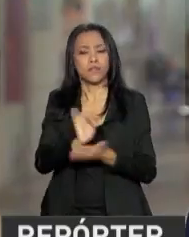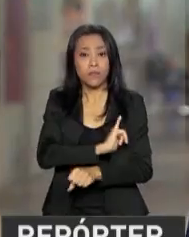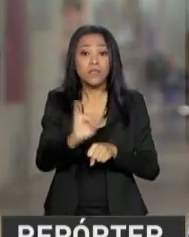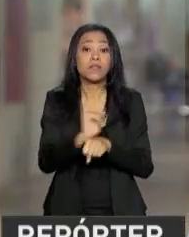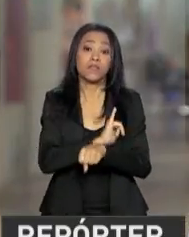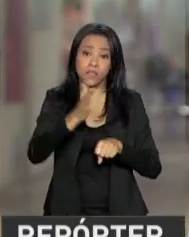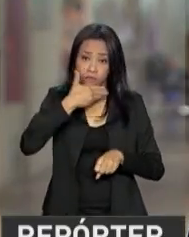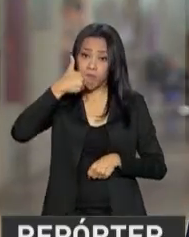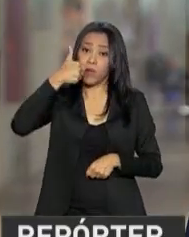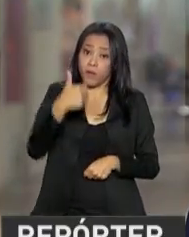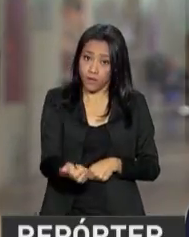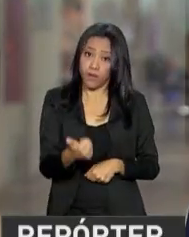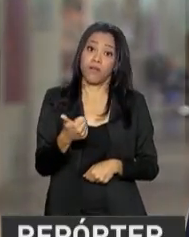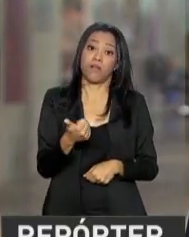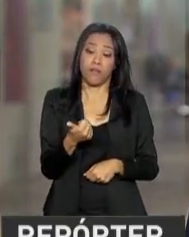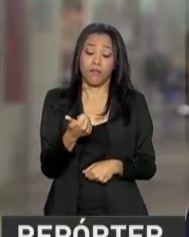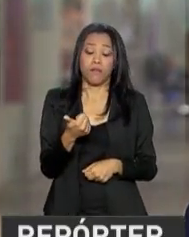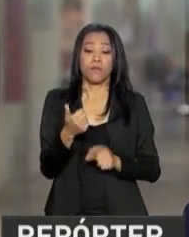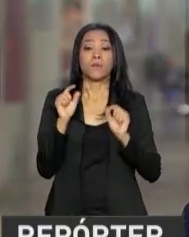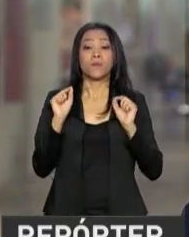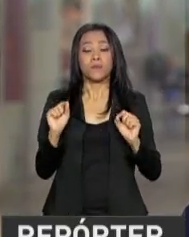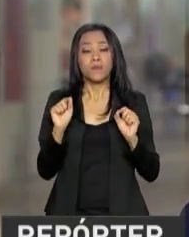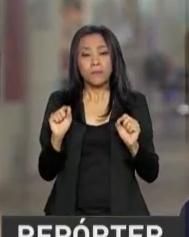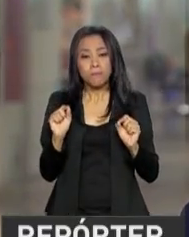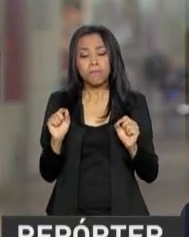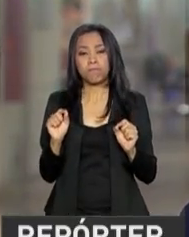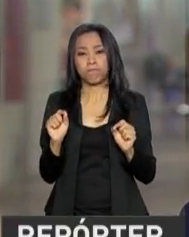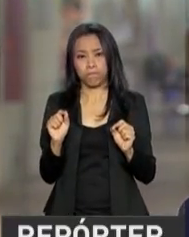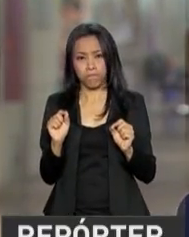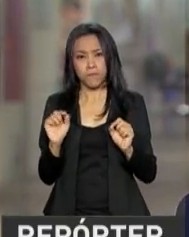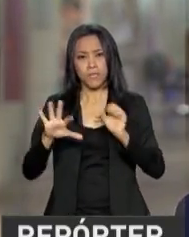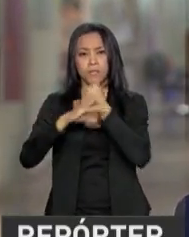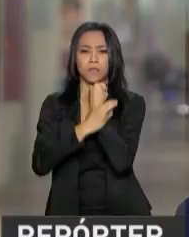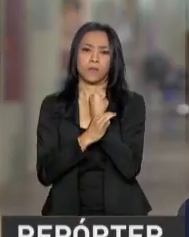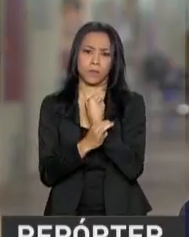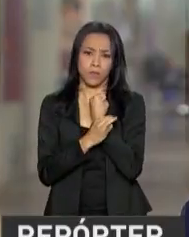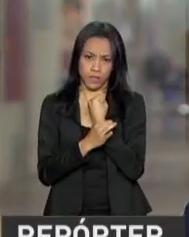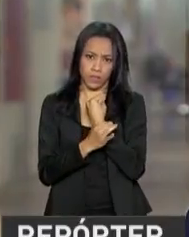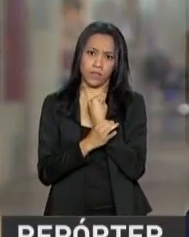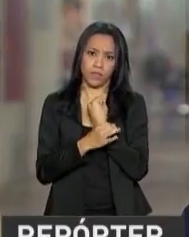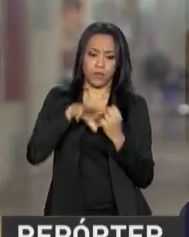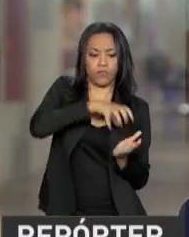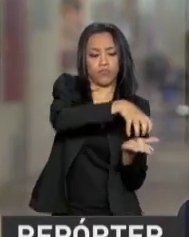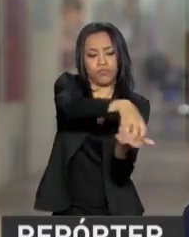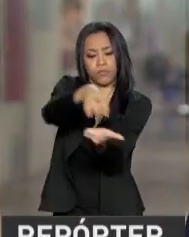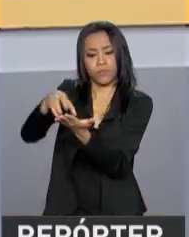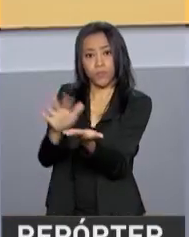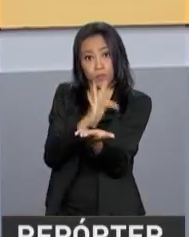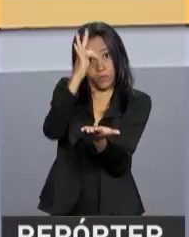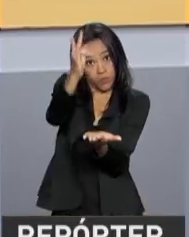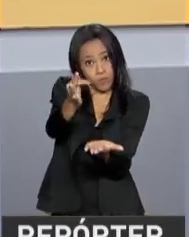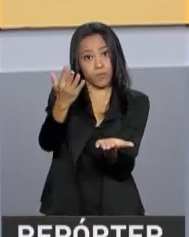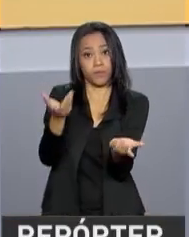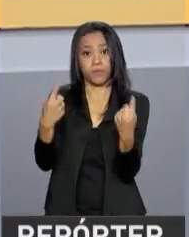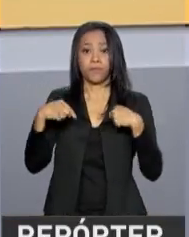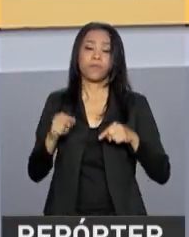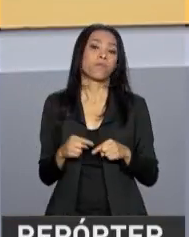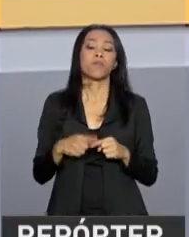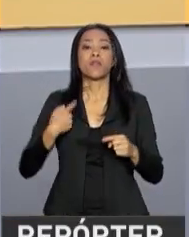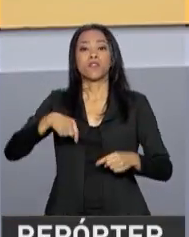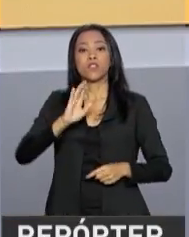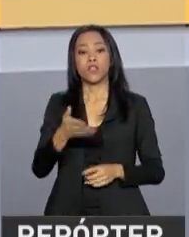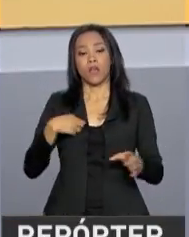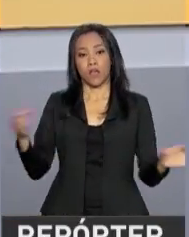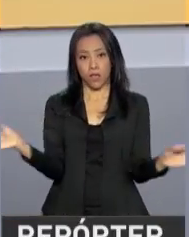melhorar muito as condições ea segurança dos nossos órgãos num futuro próximo está